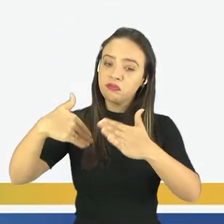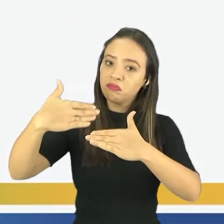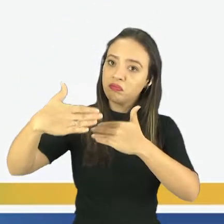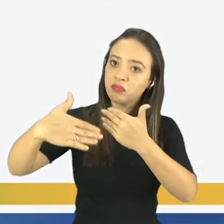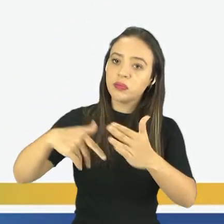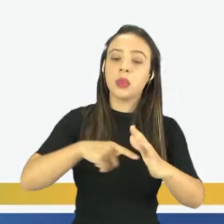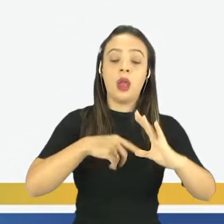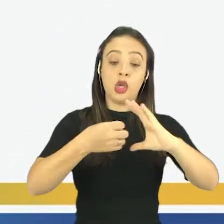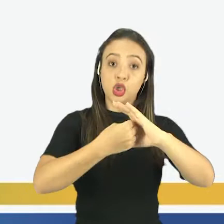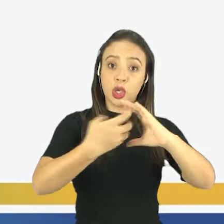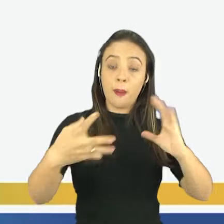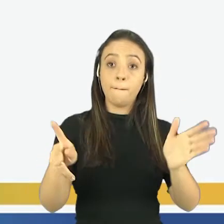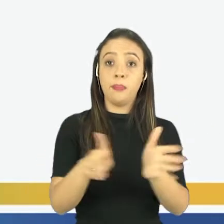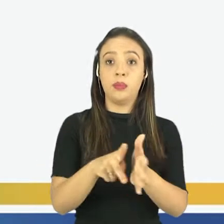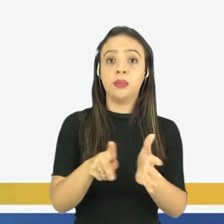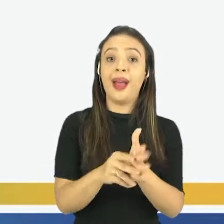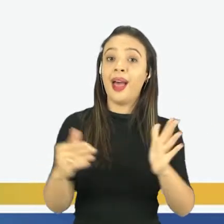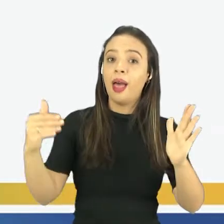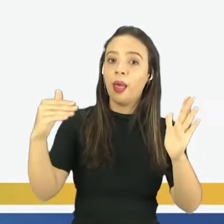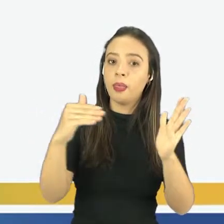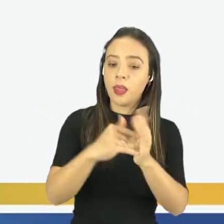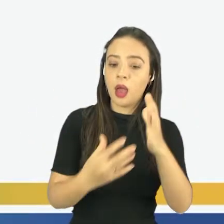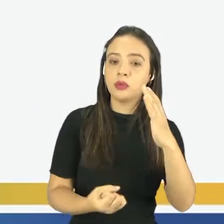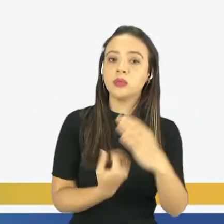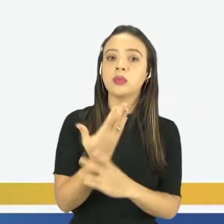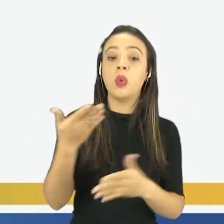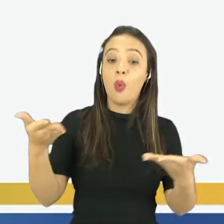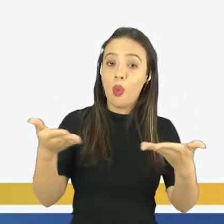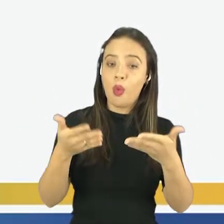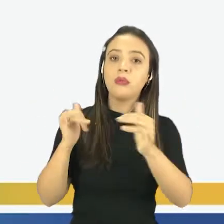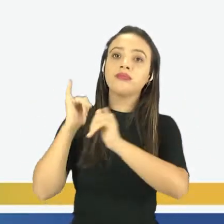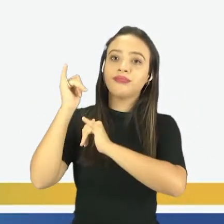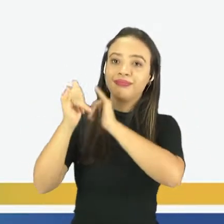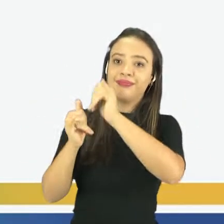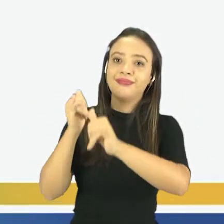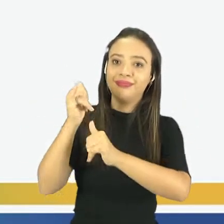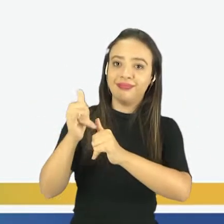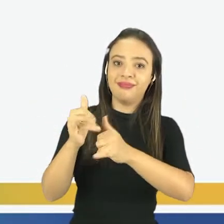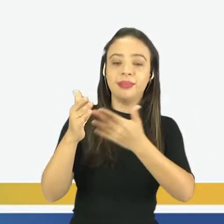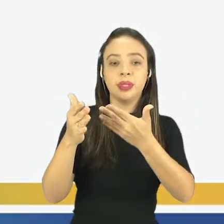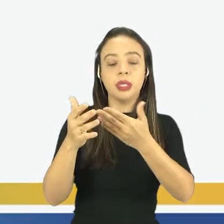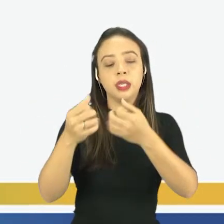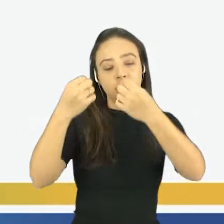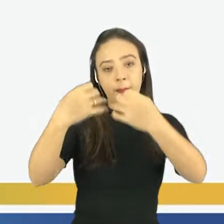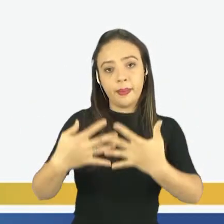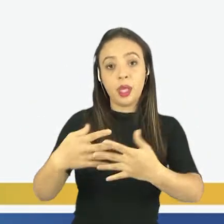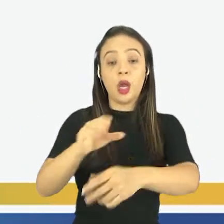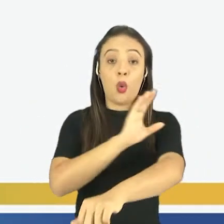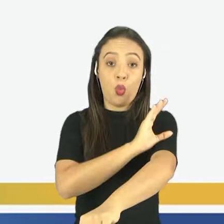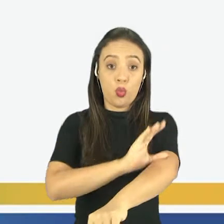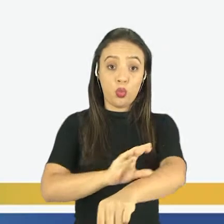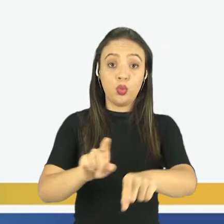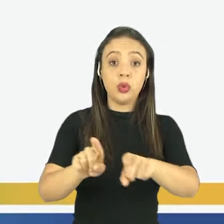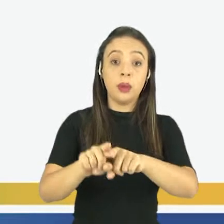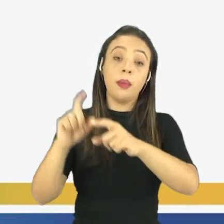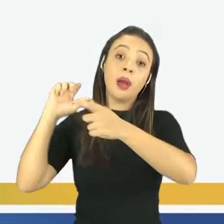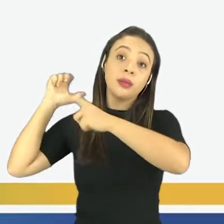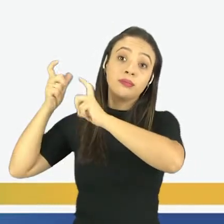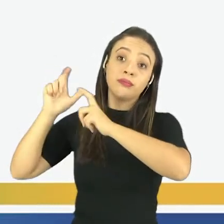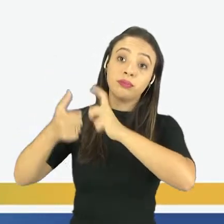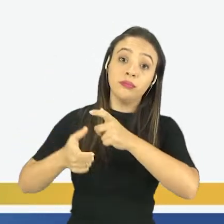características específicas até se tornarem o que são hoje. Assim, as lendas narram sobre a cultura e a tradição